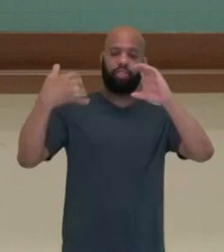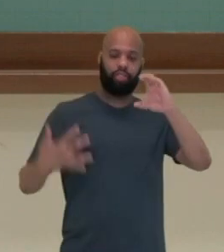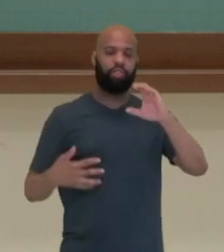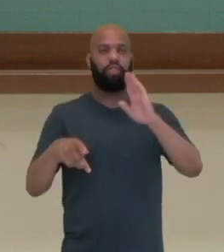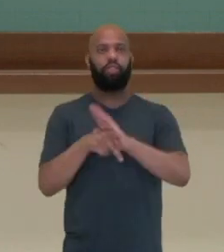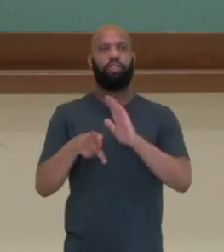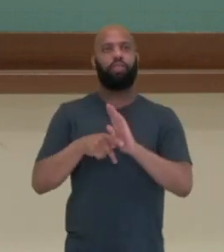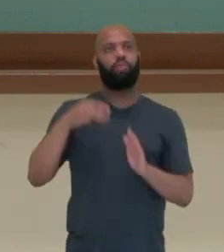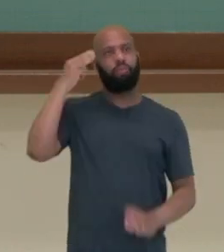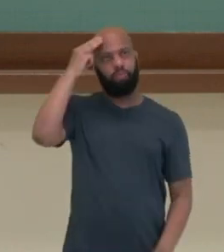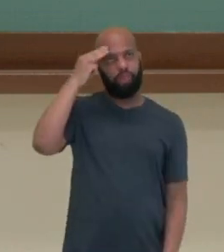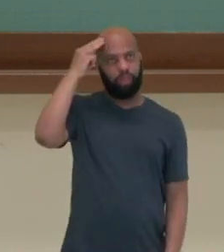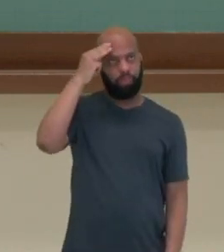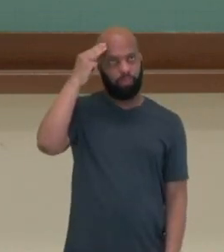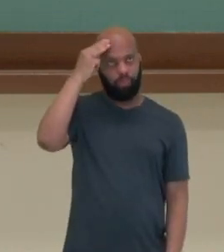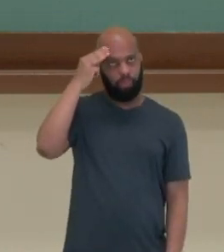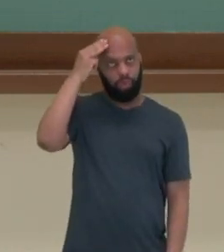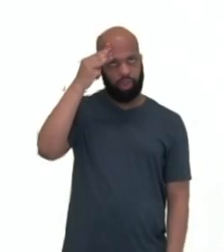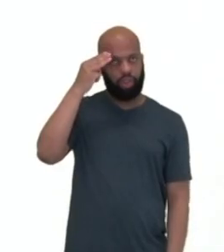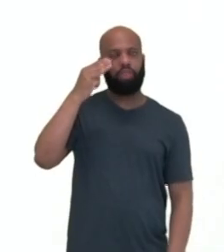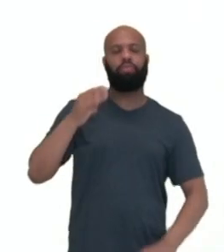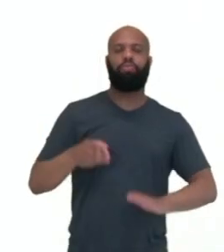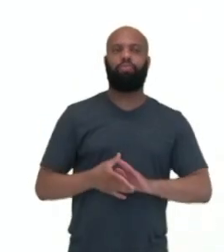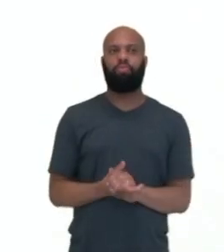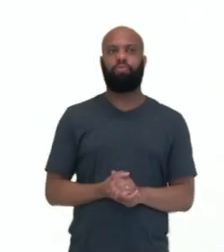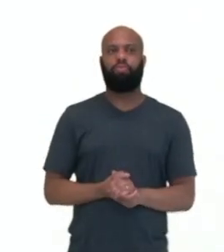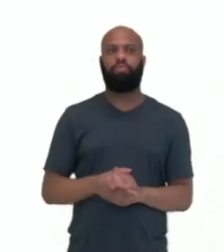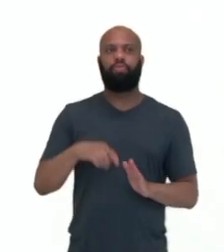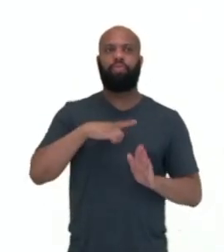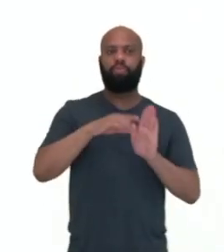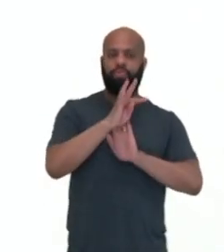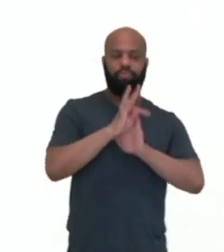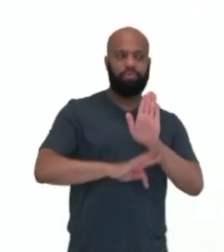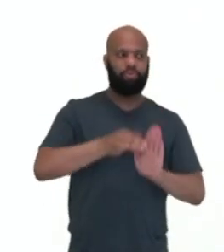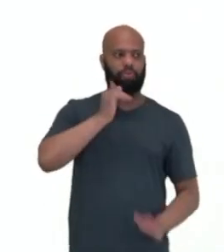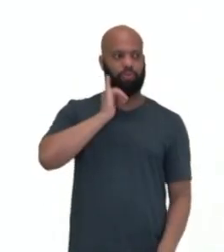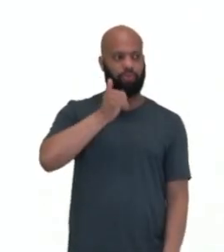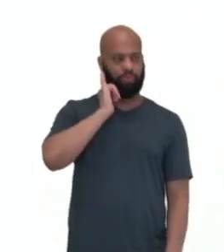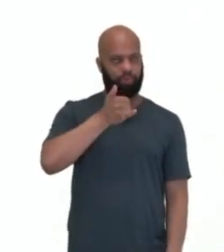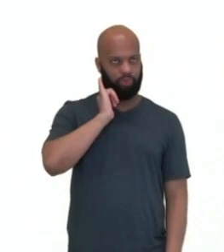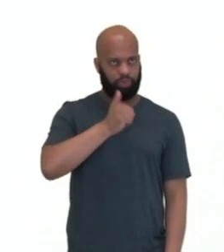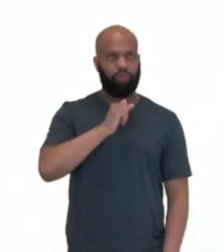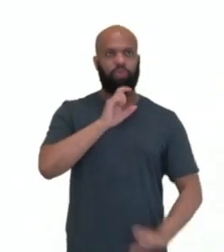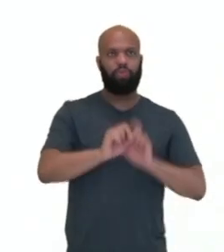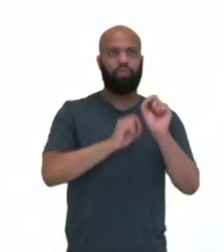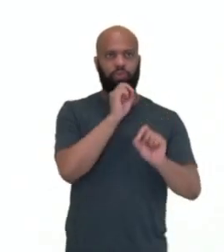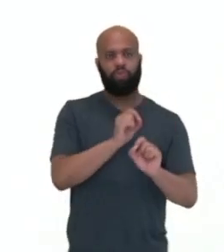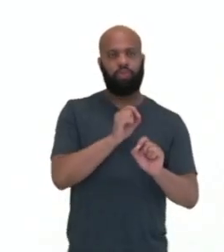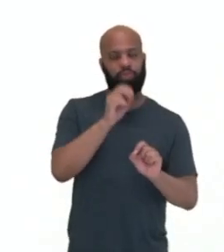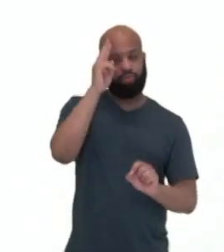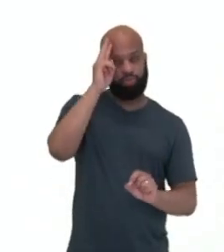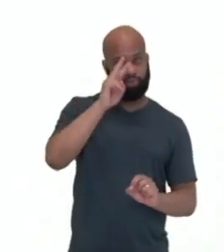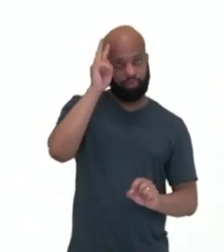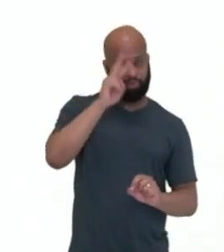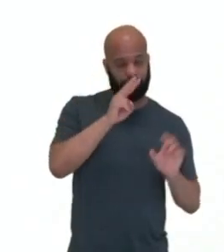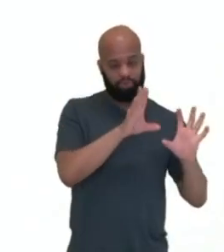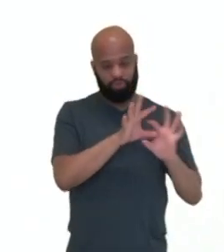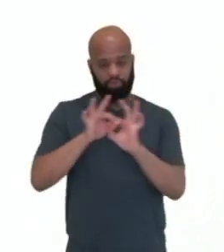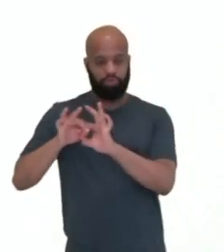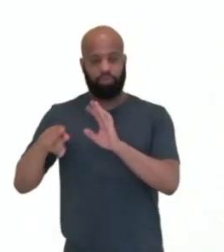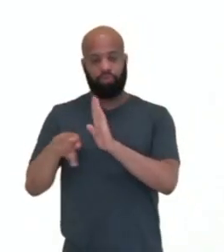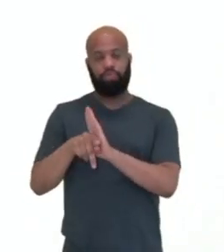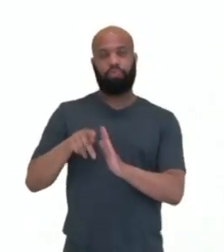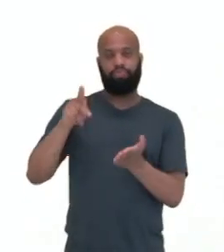características de memórias literárias. Texto narrativo, o enredo deve ser a recriação da